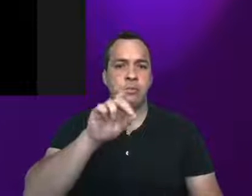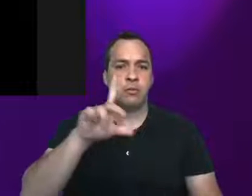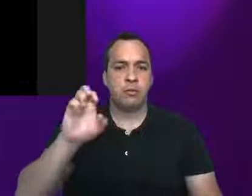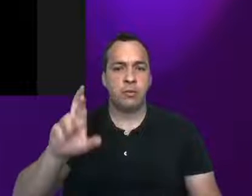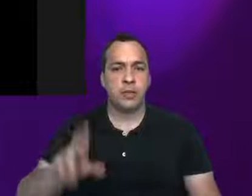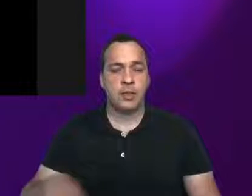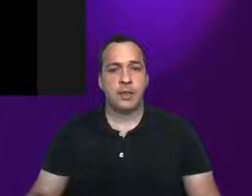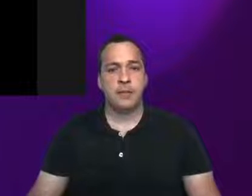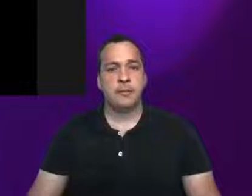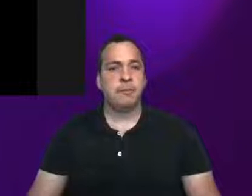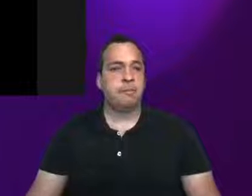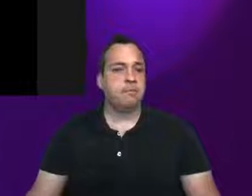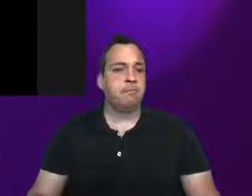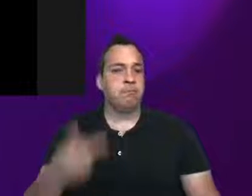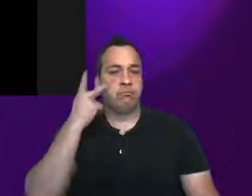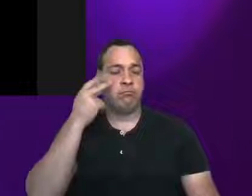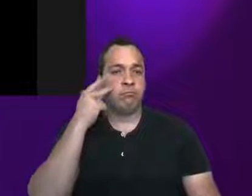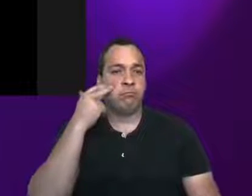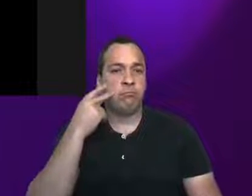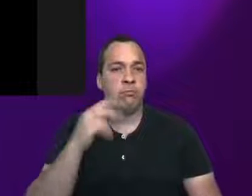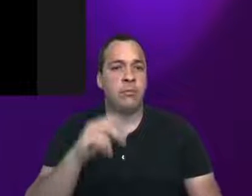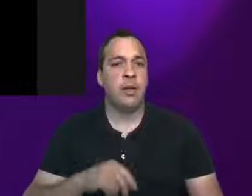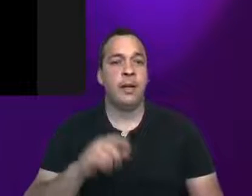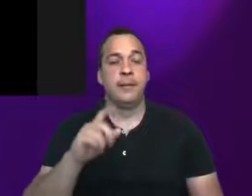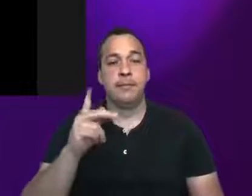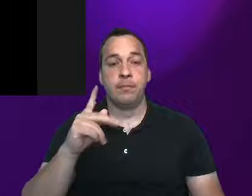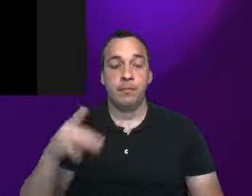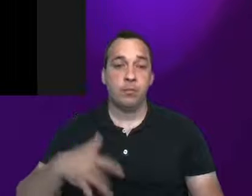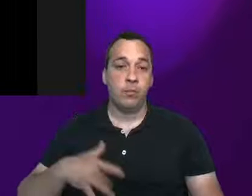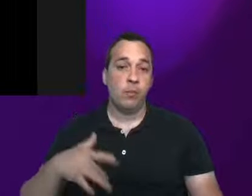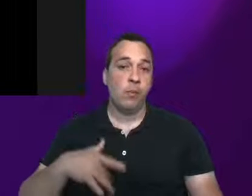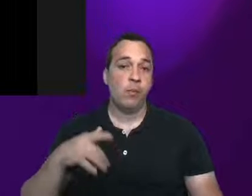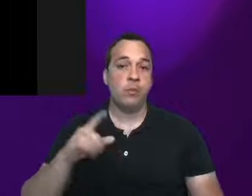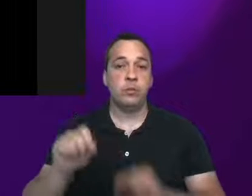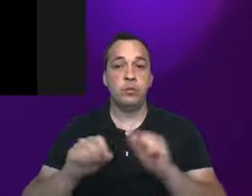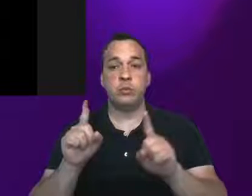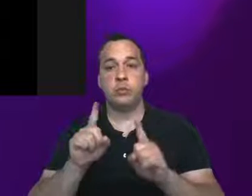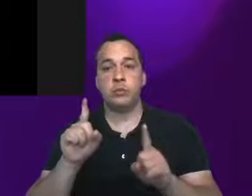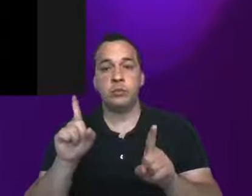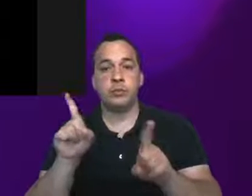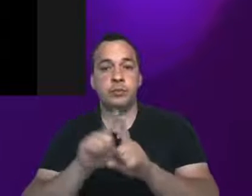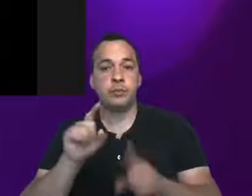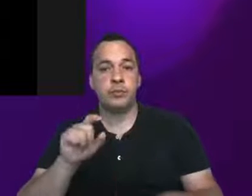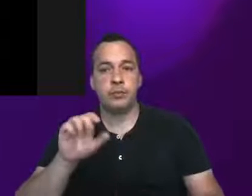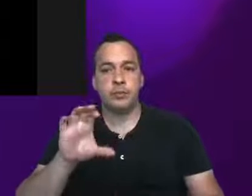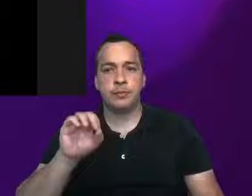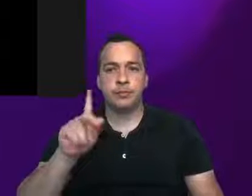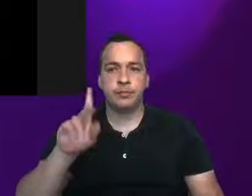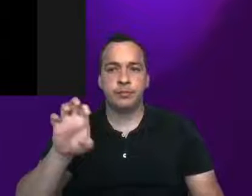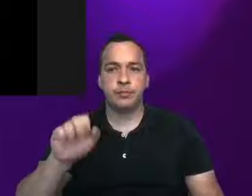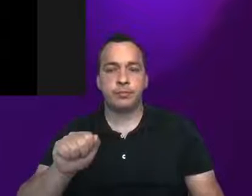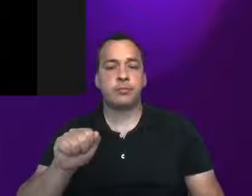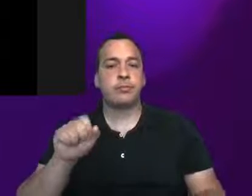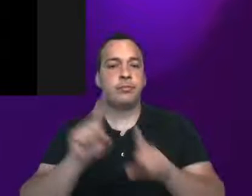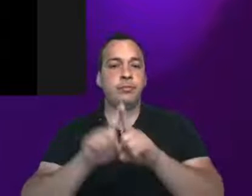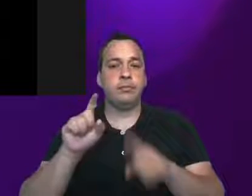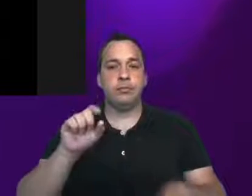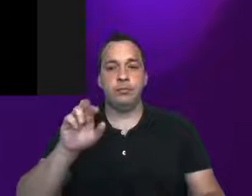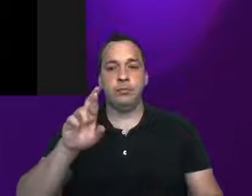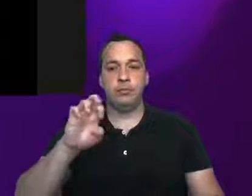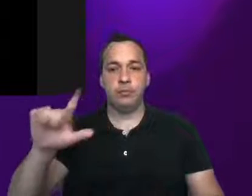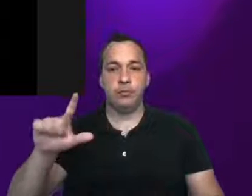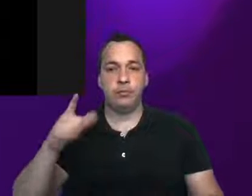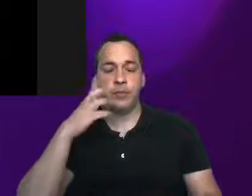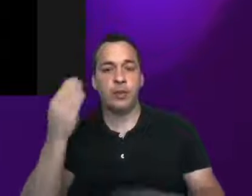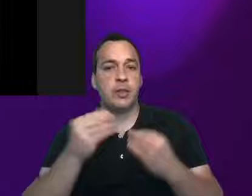normal da veia hepática, da porta e da renal, e se ela sofre alteração, eu consigo graduar se tem a presença ou não de